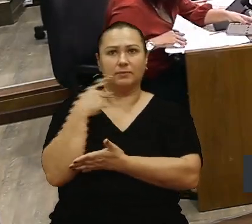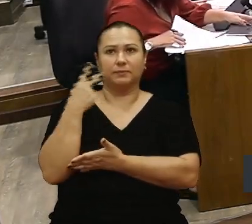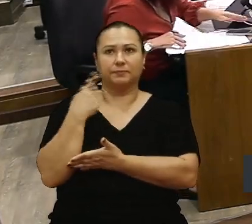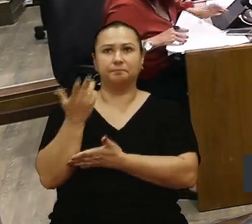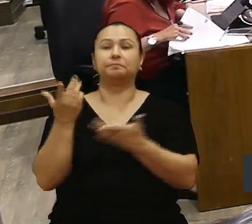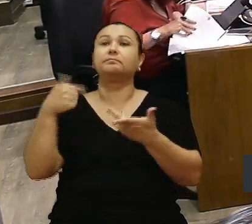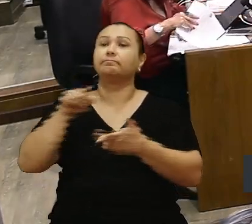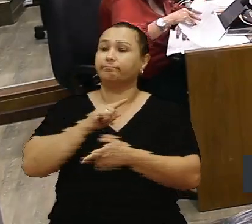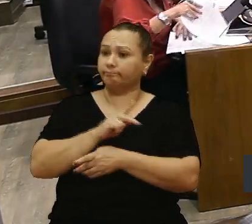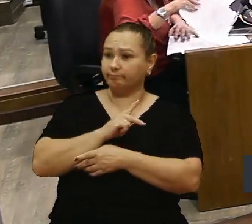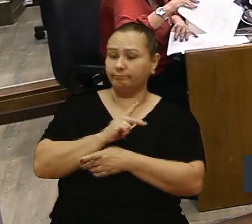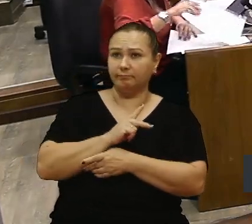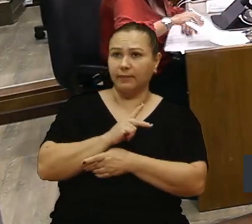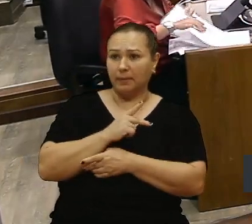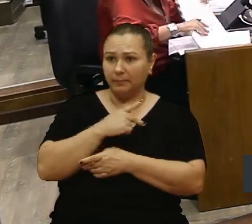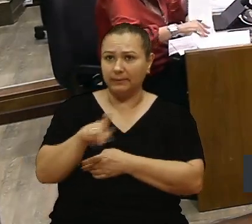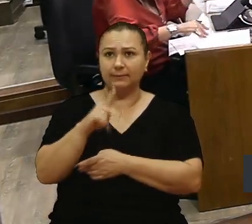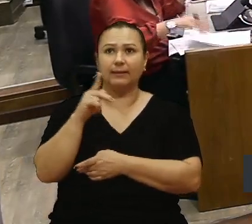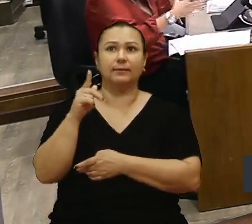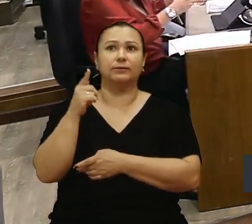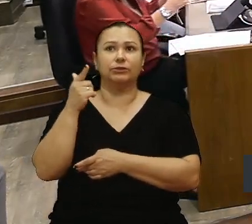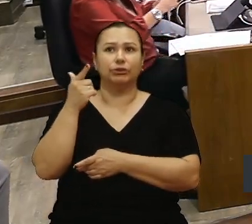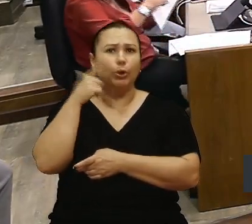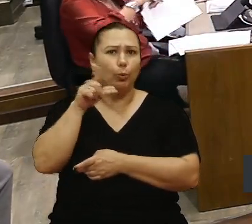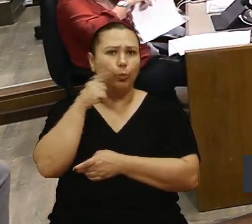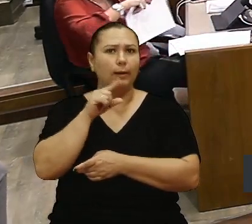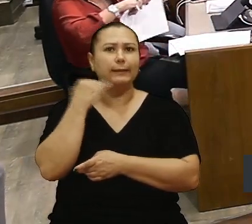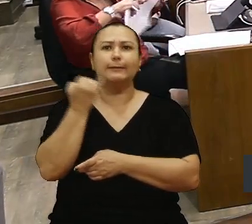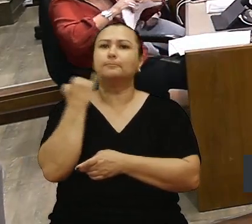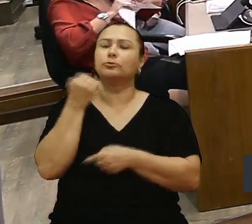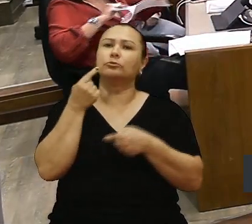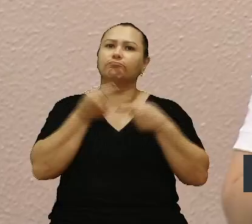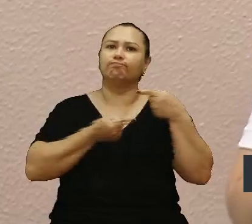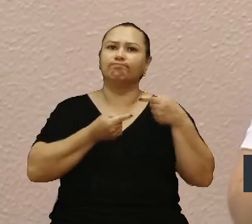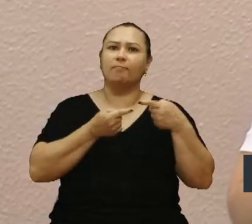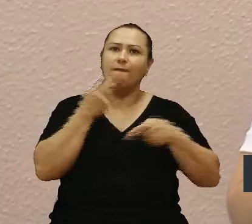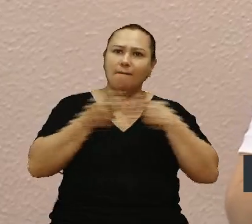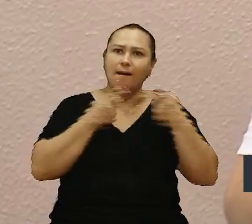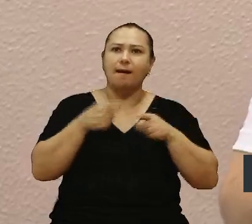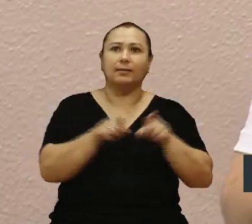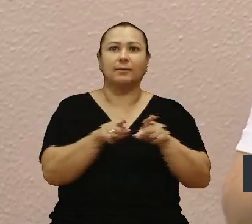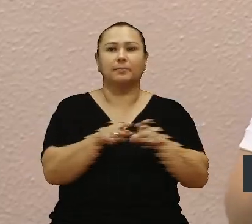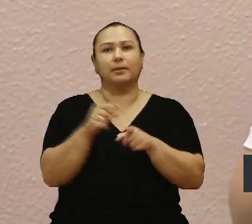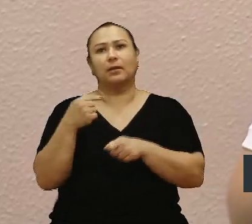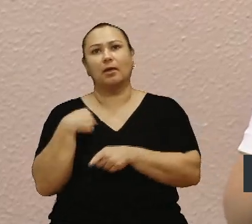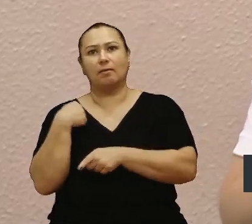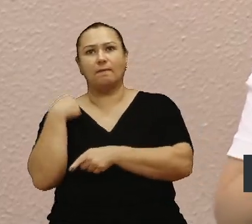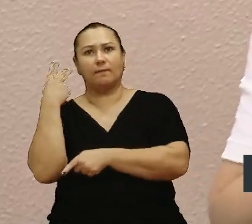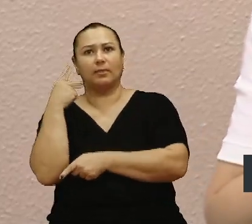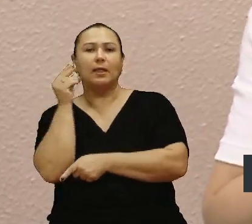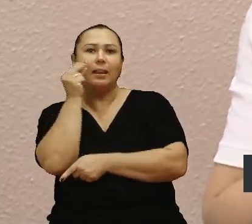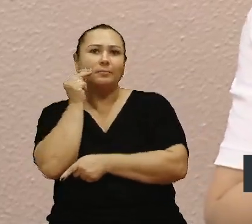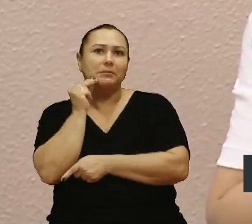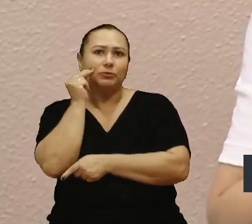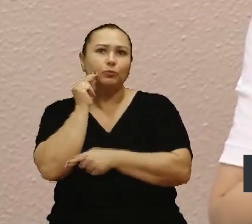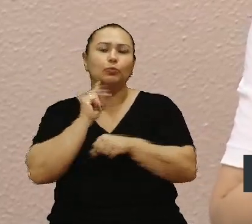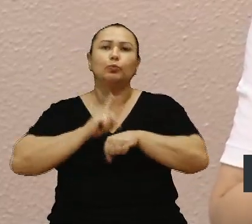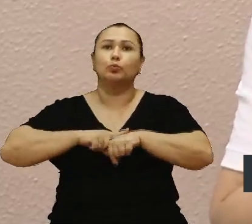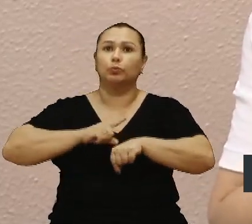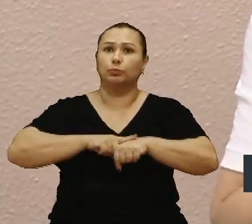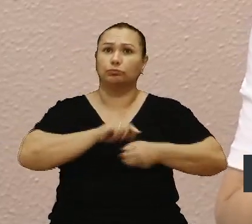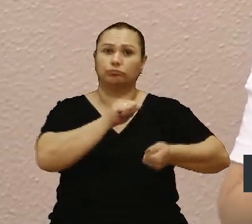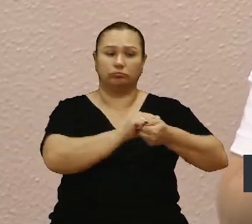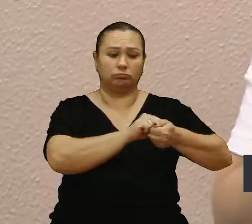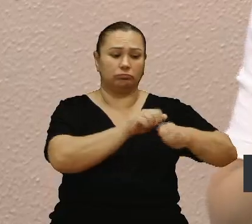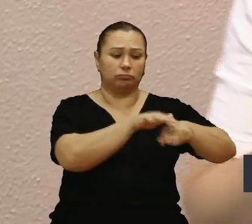Senhor presidente, achei importante falar nesse debate, porque hoje eu e o vereador Libardi tivemos um momento com o prefeito Adiló.